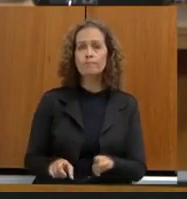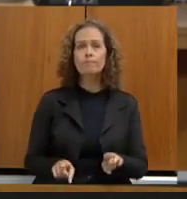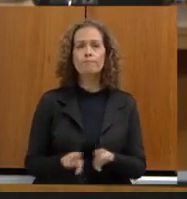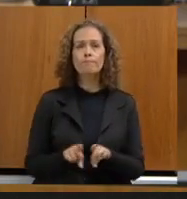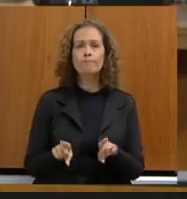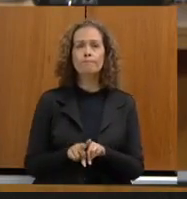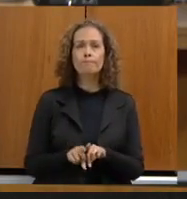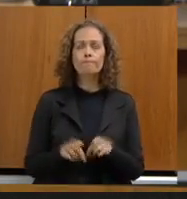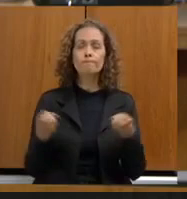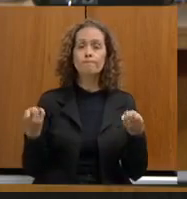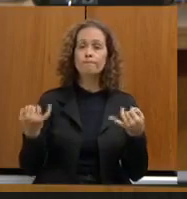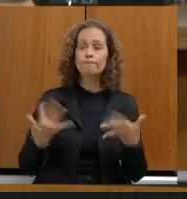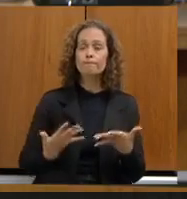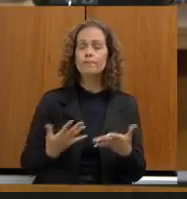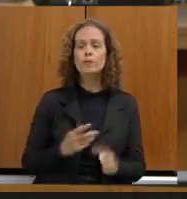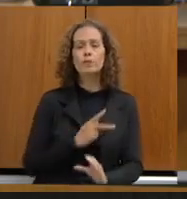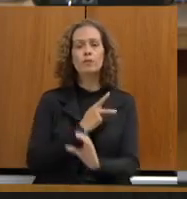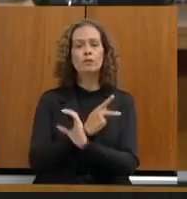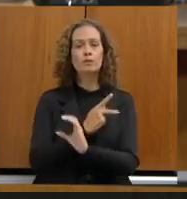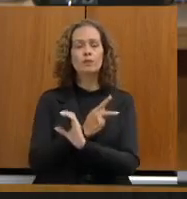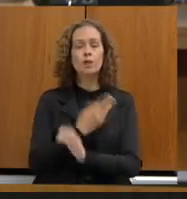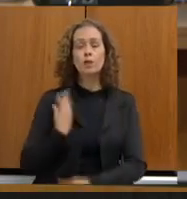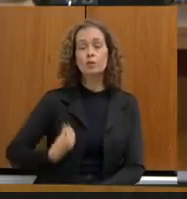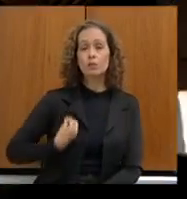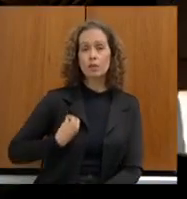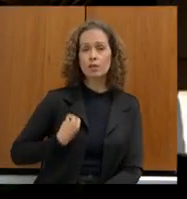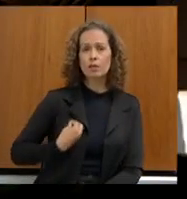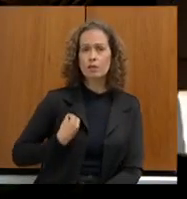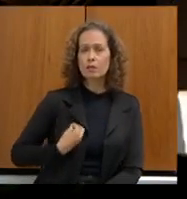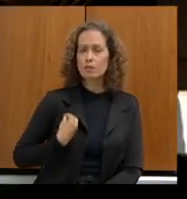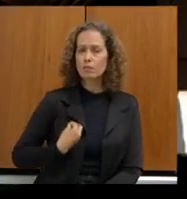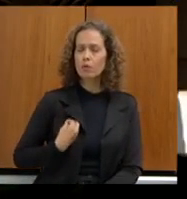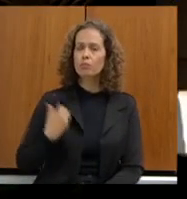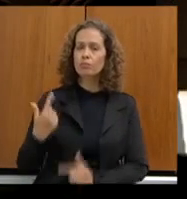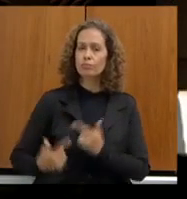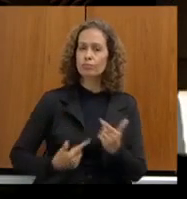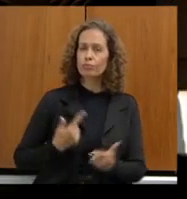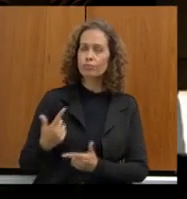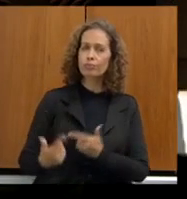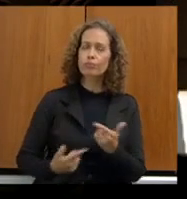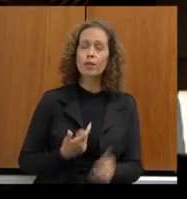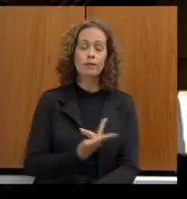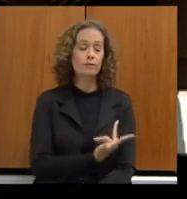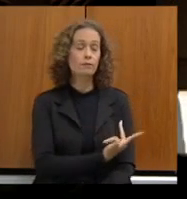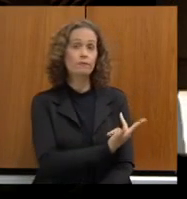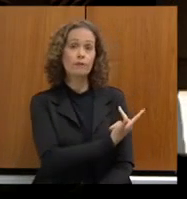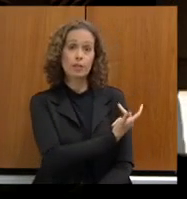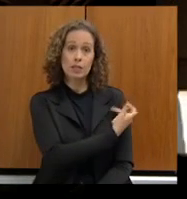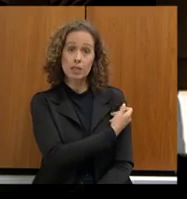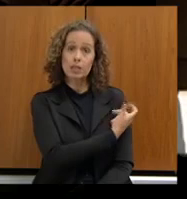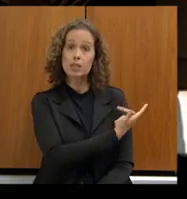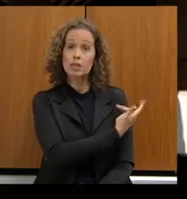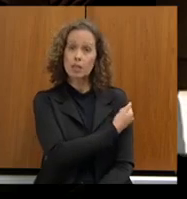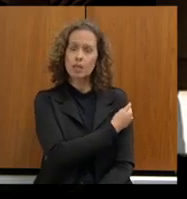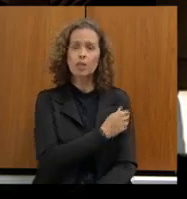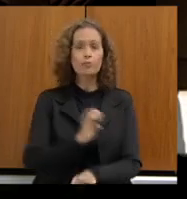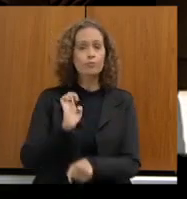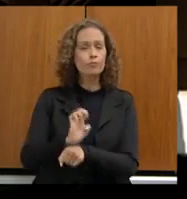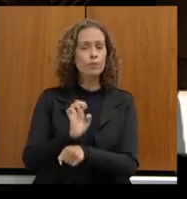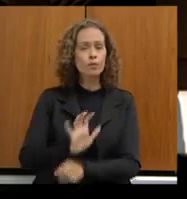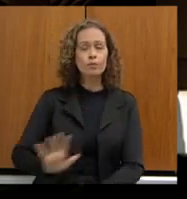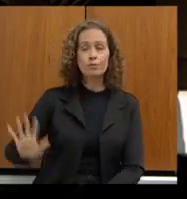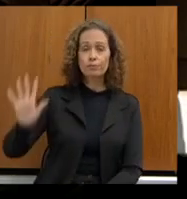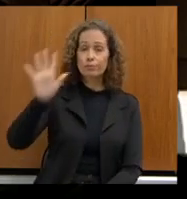passar a polícia civil participou ativamente da distribuição de vacinas por todo o estado